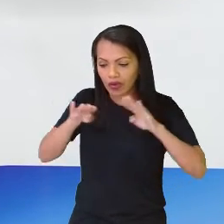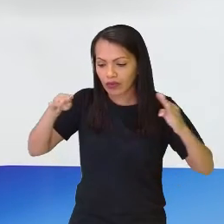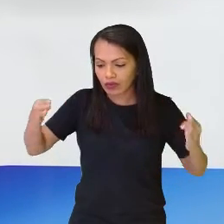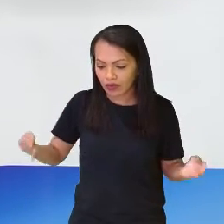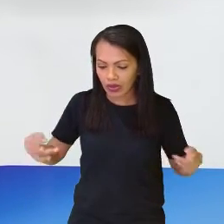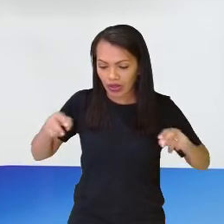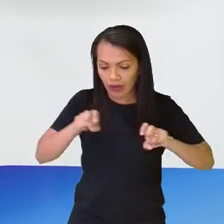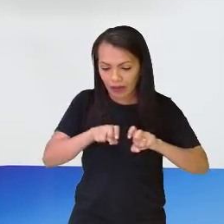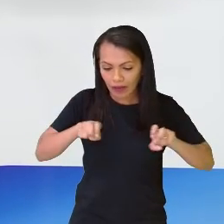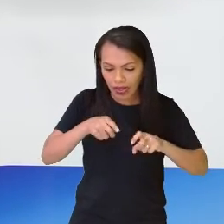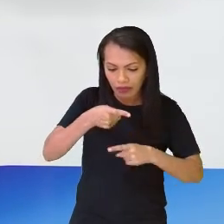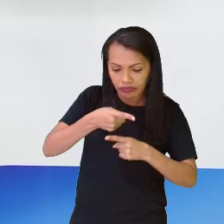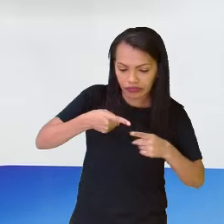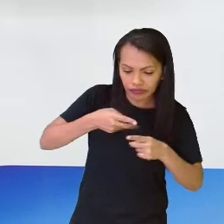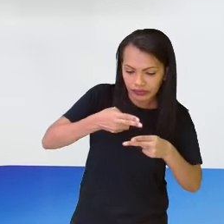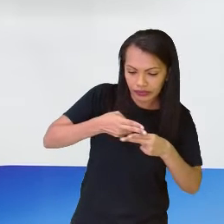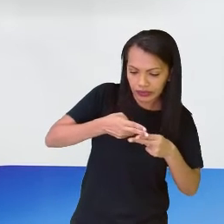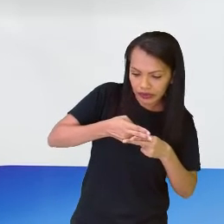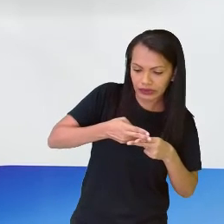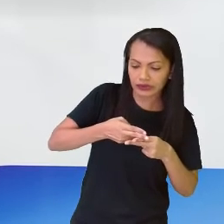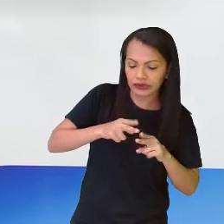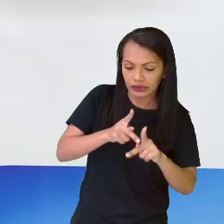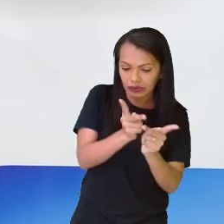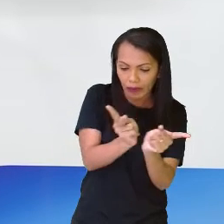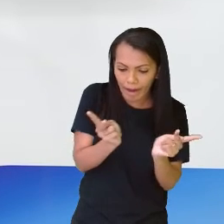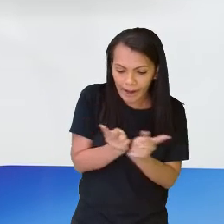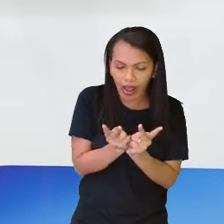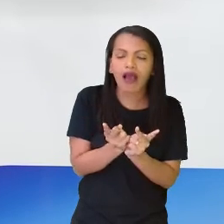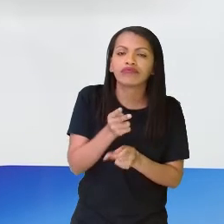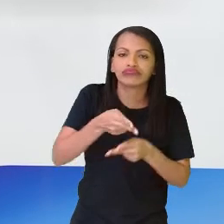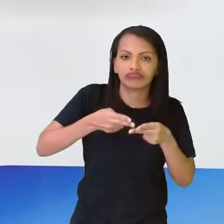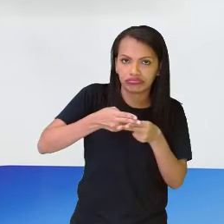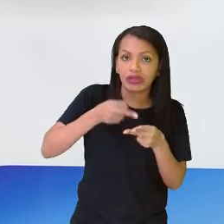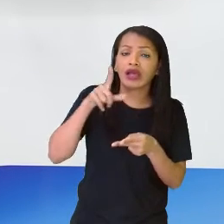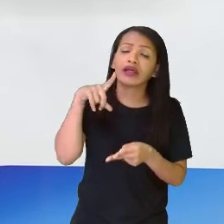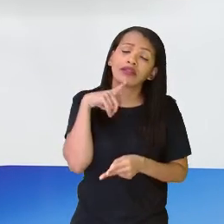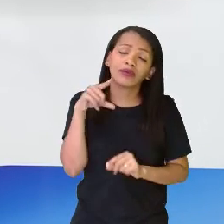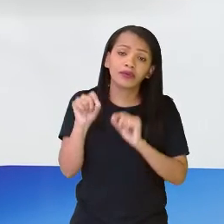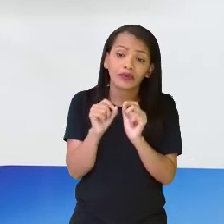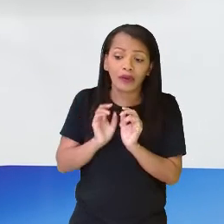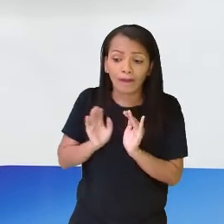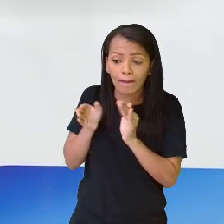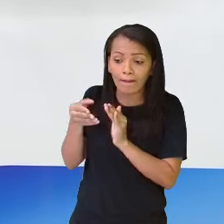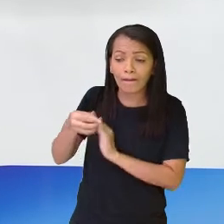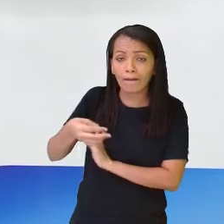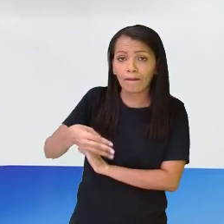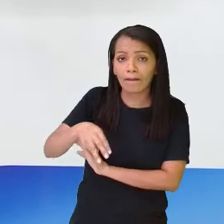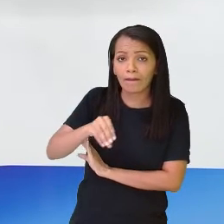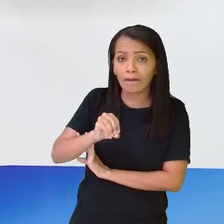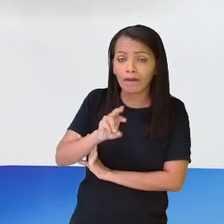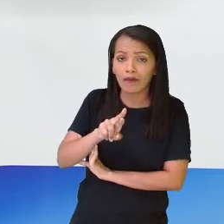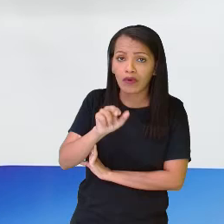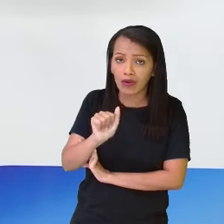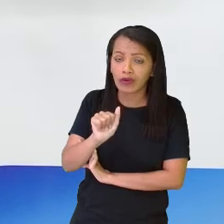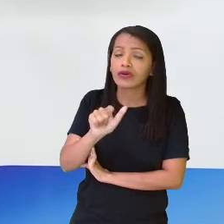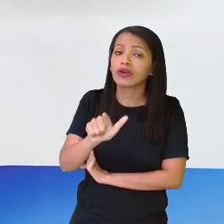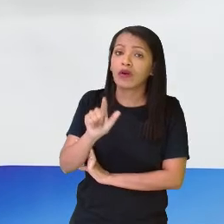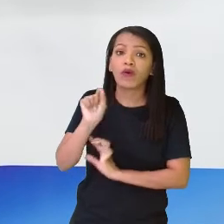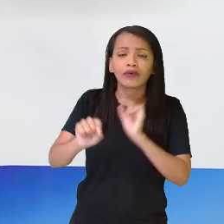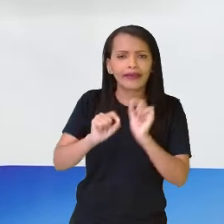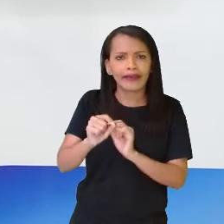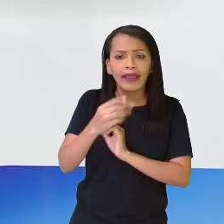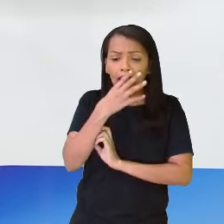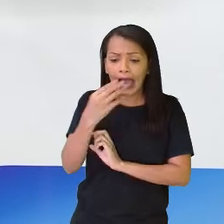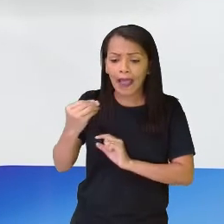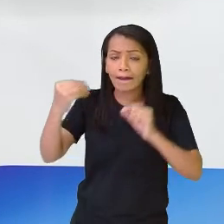sentadinho com garfo e faca, enfim. E tem uma moral, que foi o que aconteceu aí com o corvo, né? A raposa, querendo o